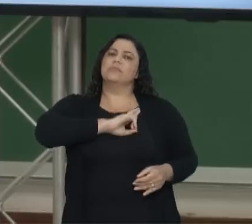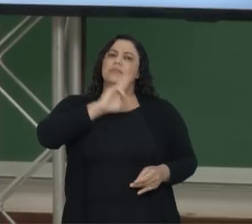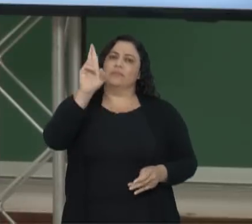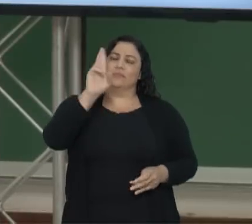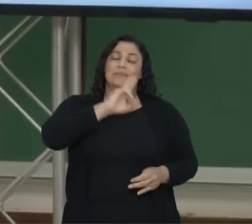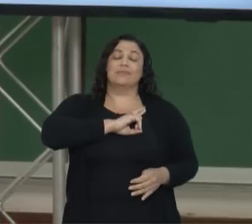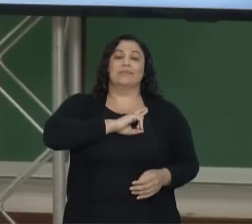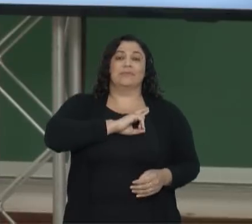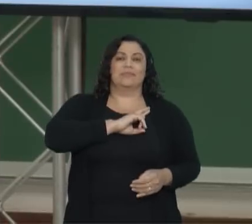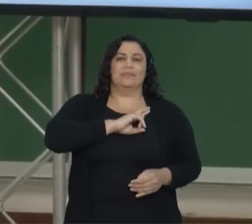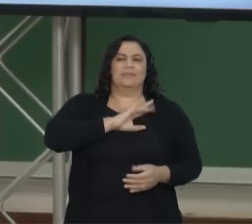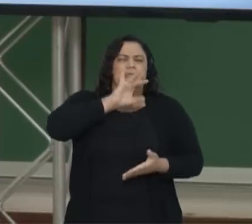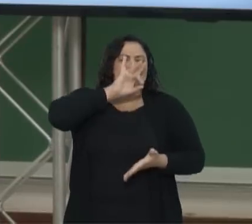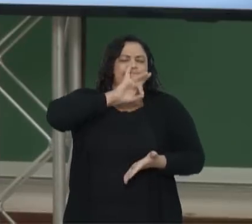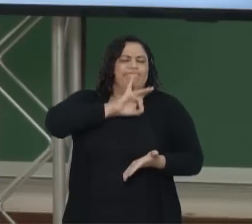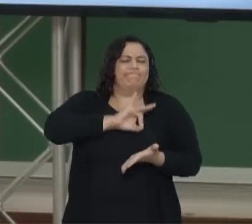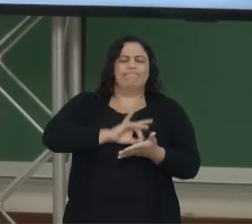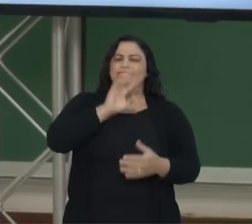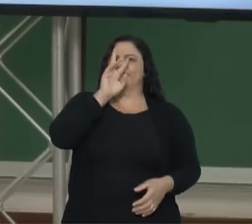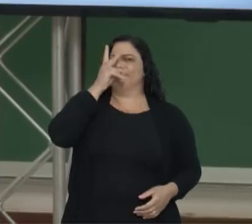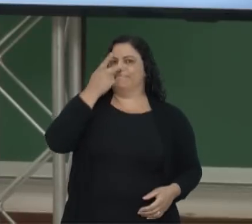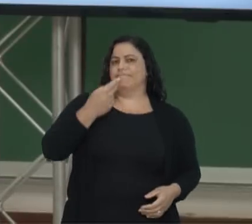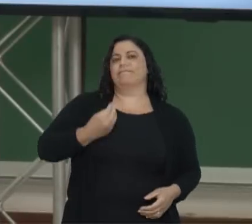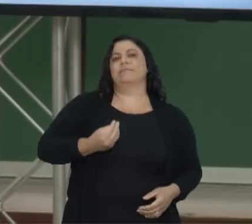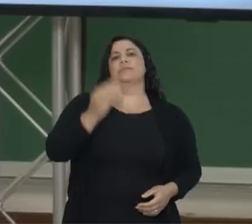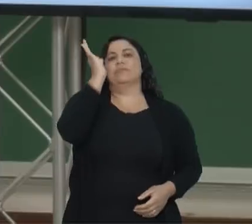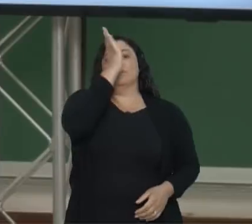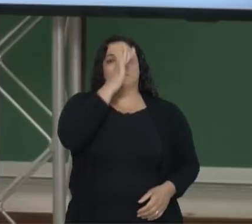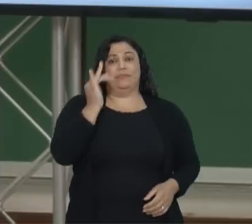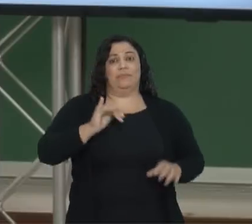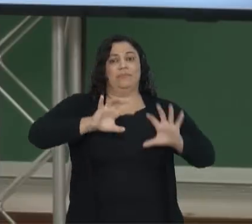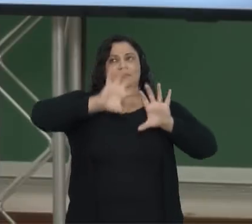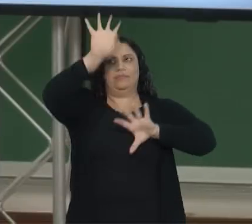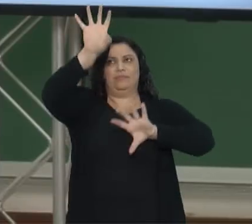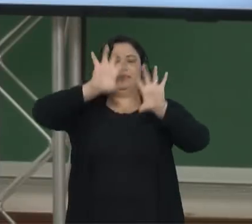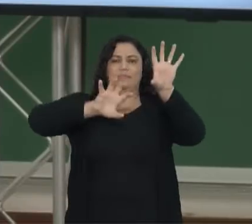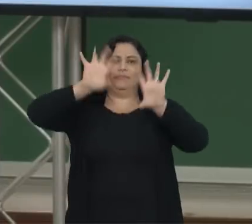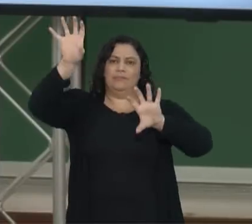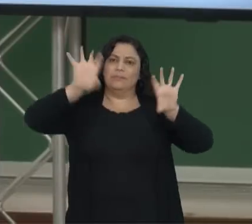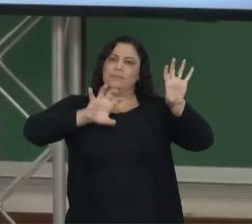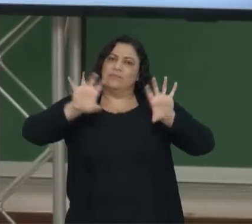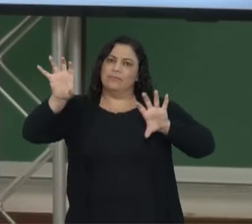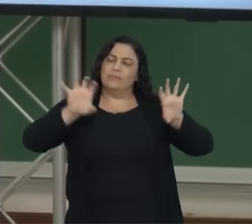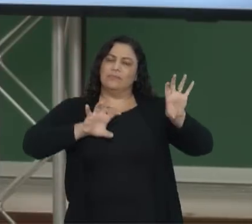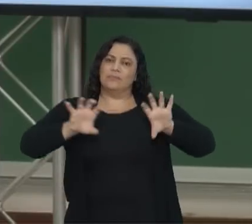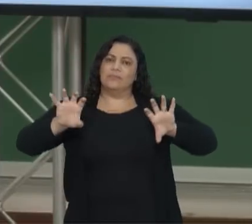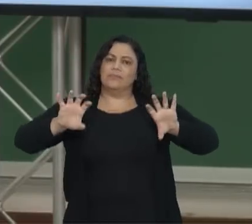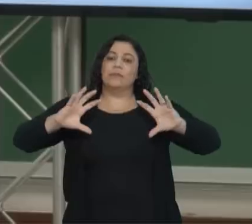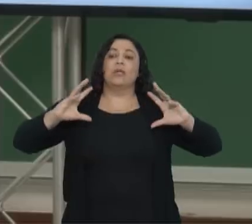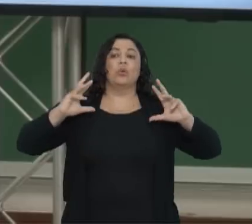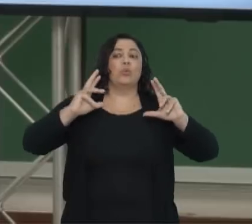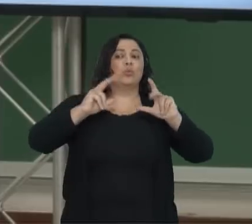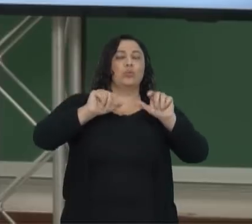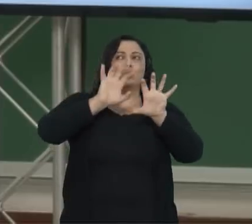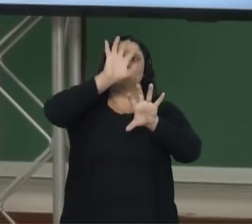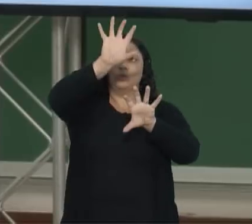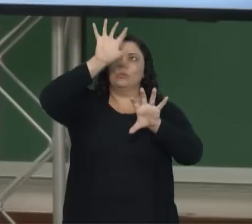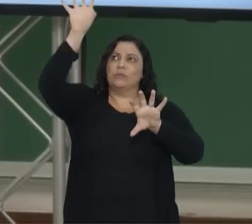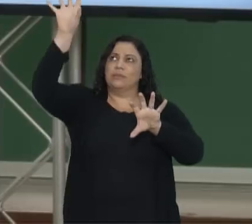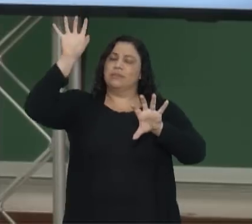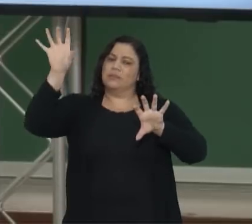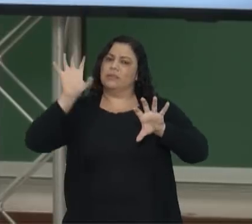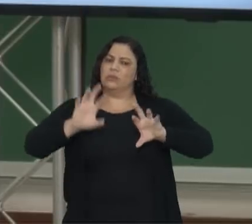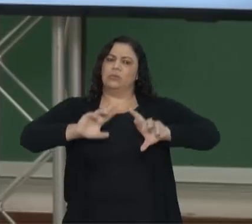que é bem presente no Brasil, em diferentes partes do nosso território, em todas as regiões. Nós temos a